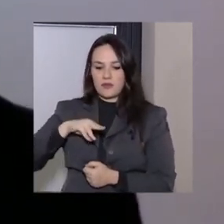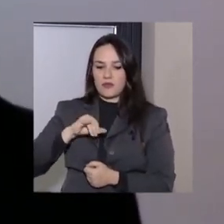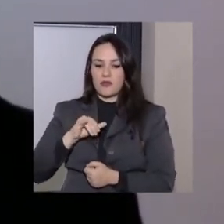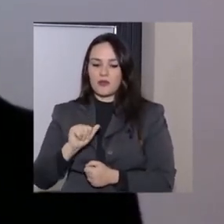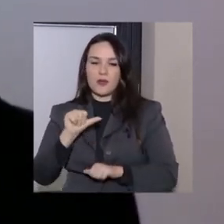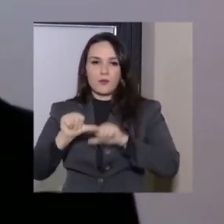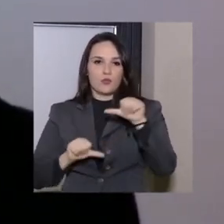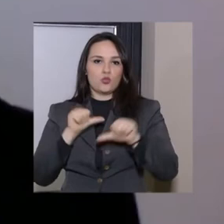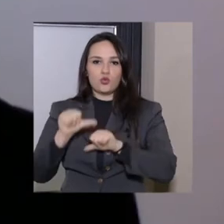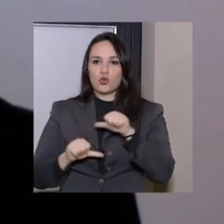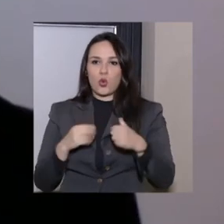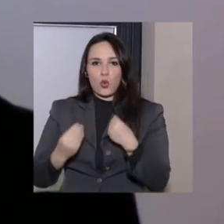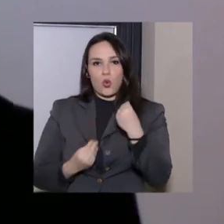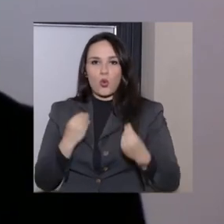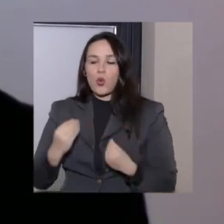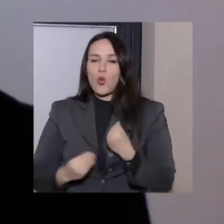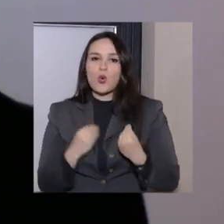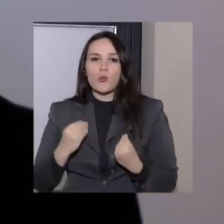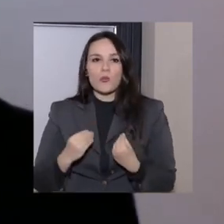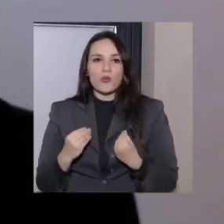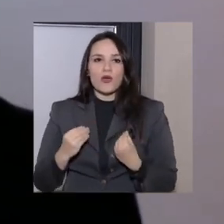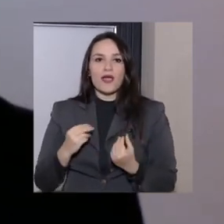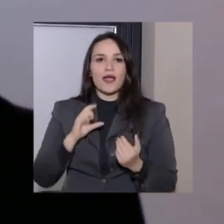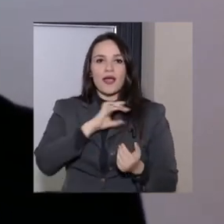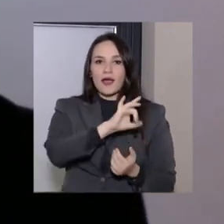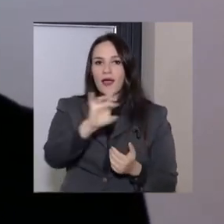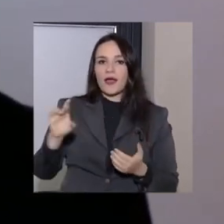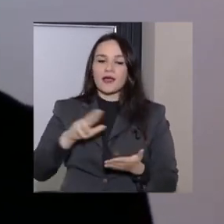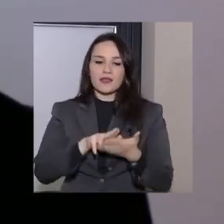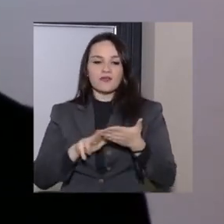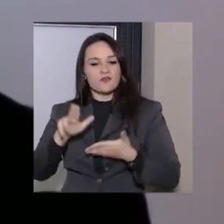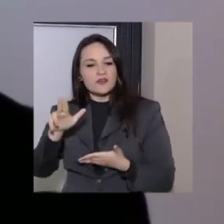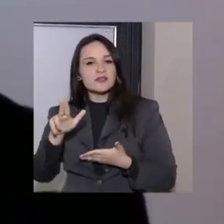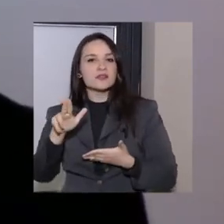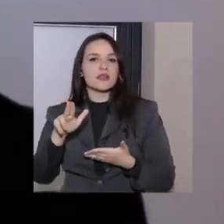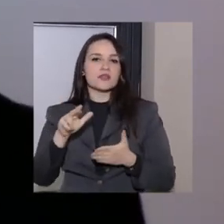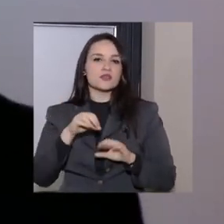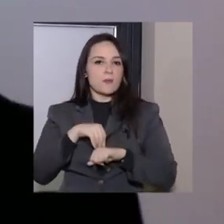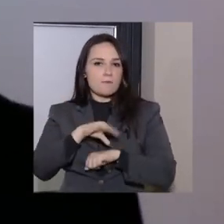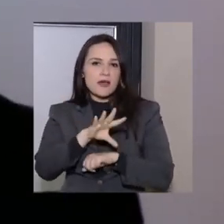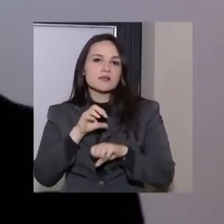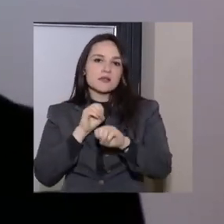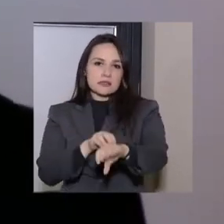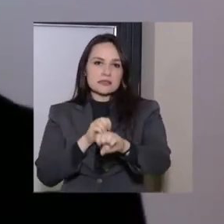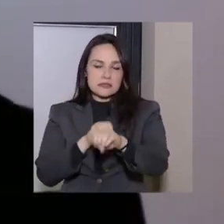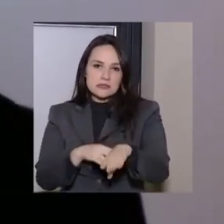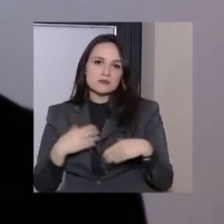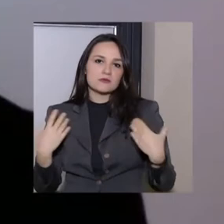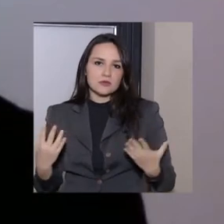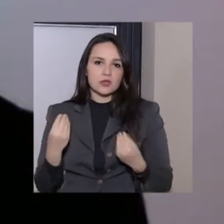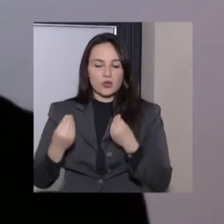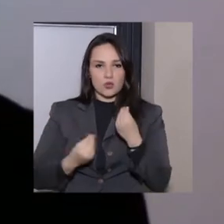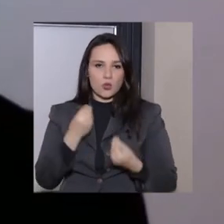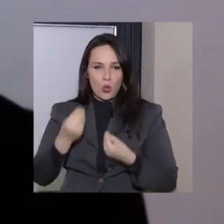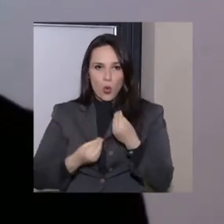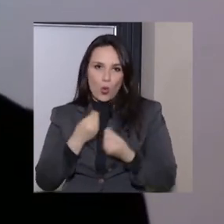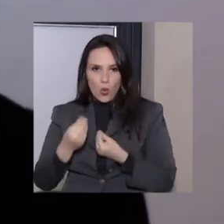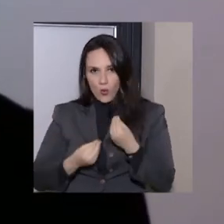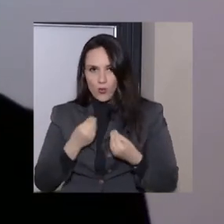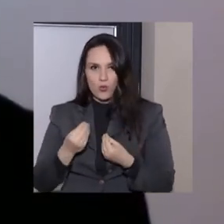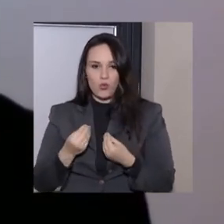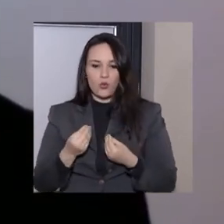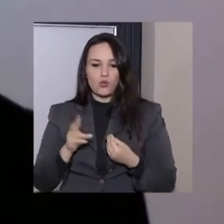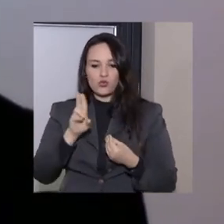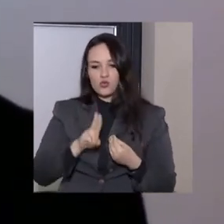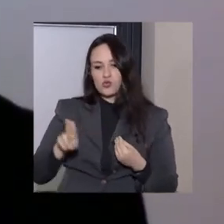forma das universidades se expressarem e também de colocar em práticas as políticas que